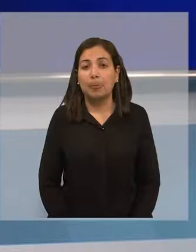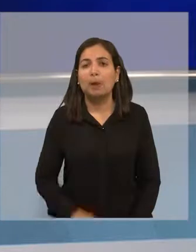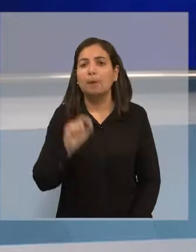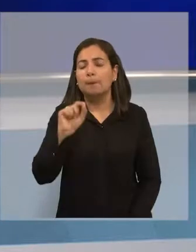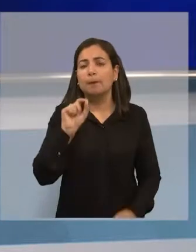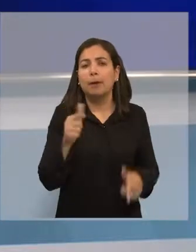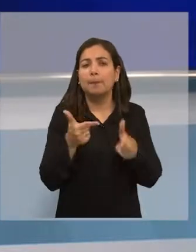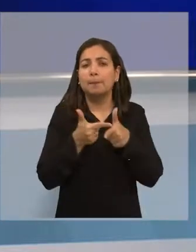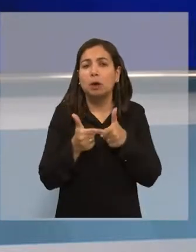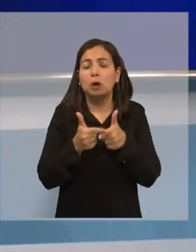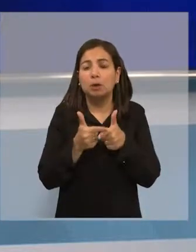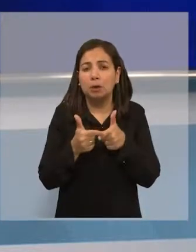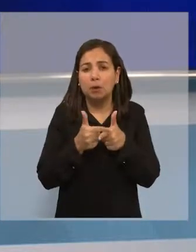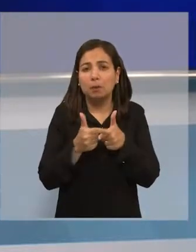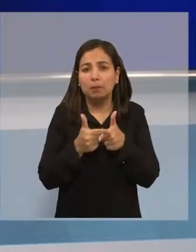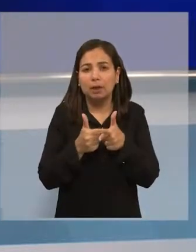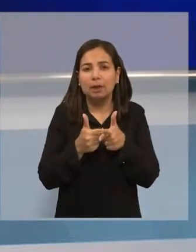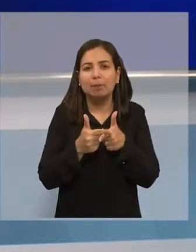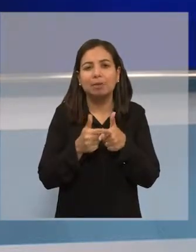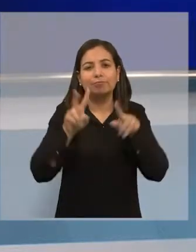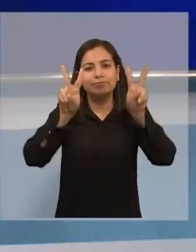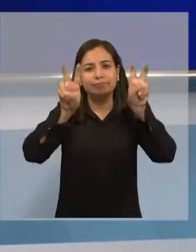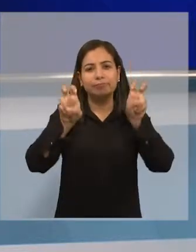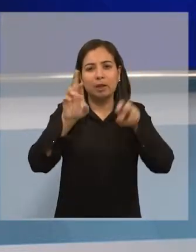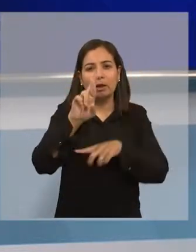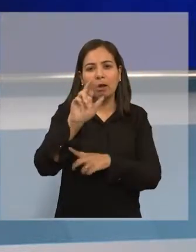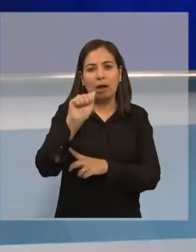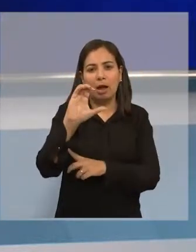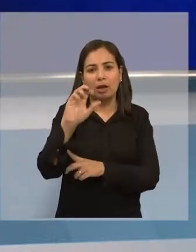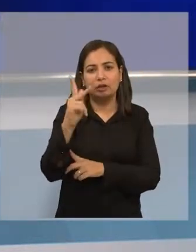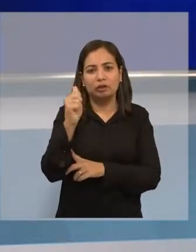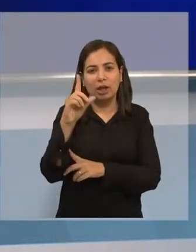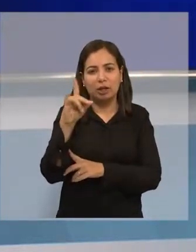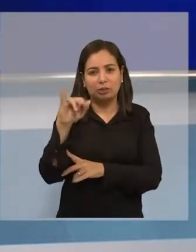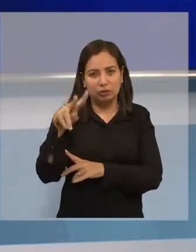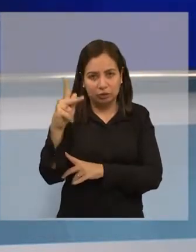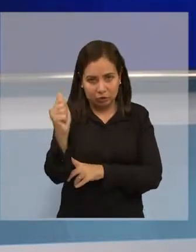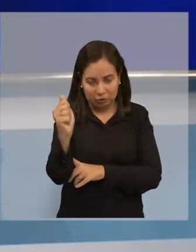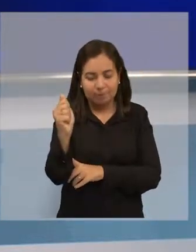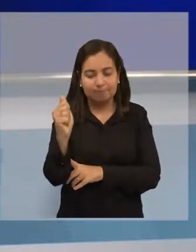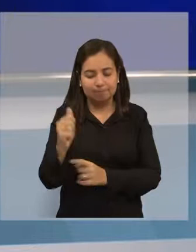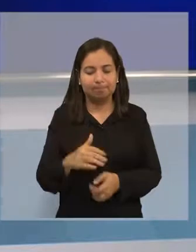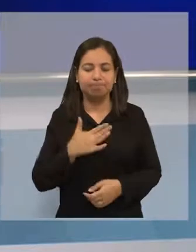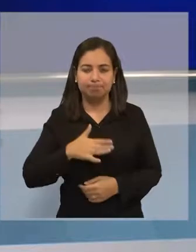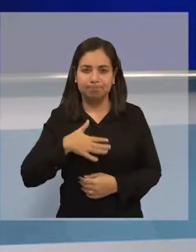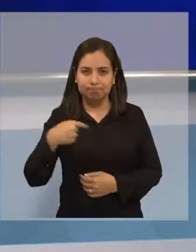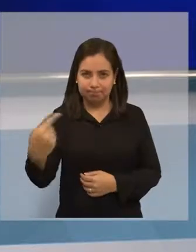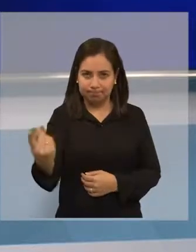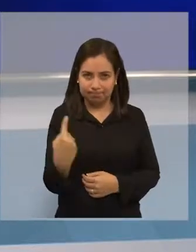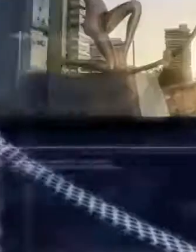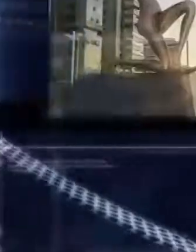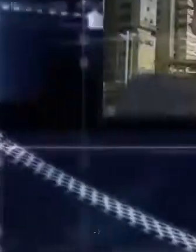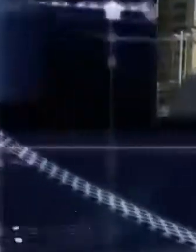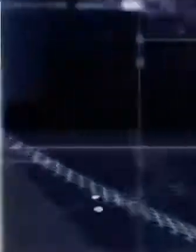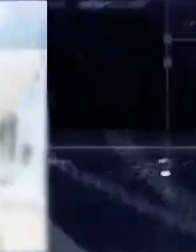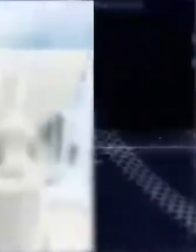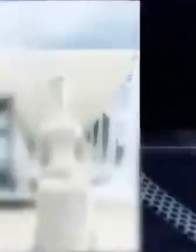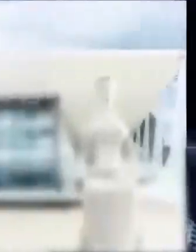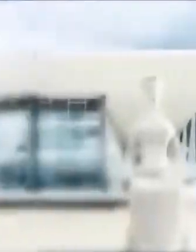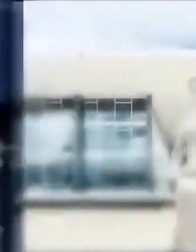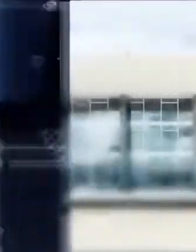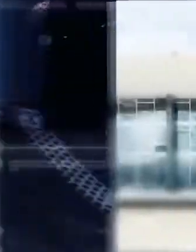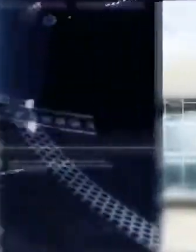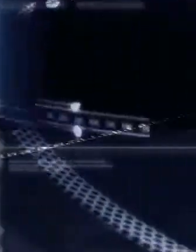No problema da chamada rachadinha no tempo que era deputado estadual. Um instante só e a gente volta.